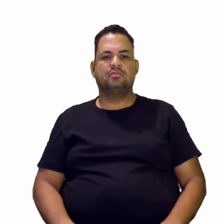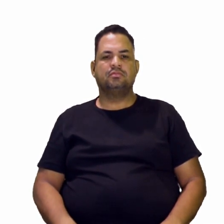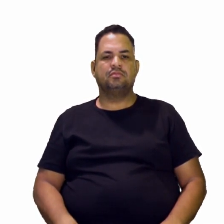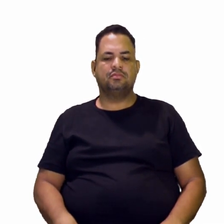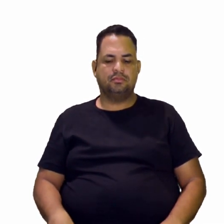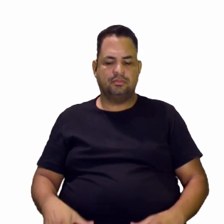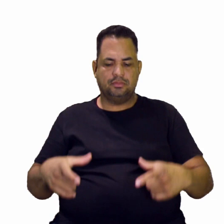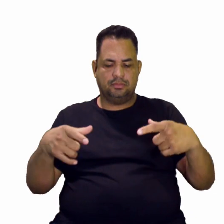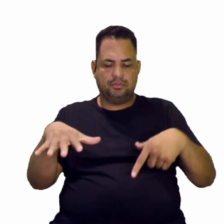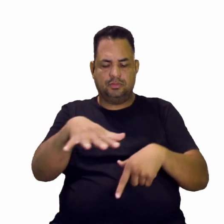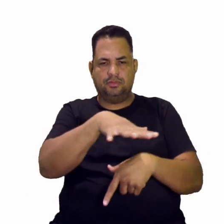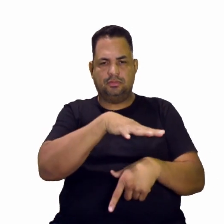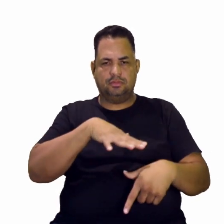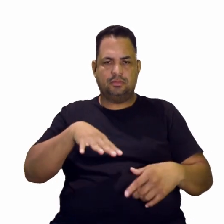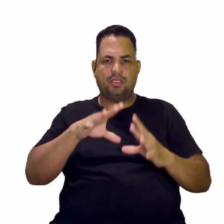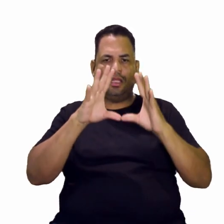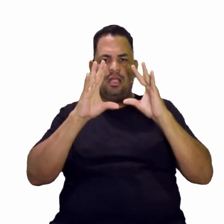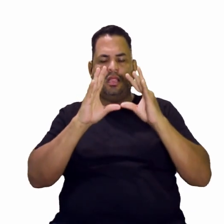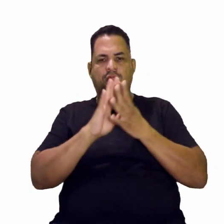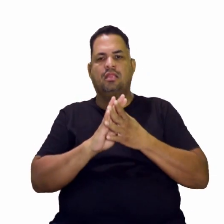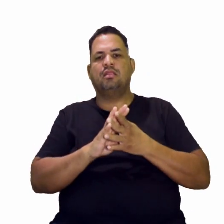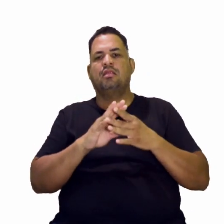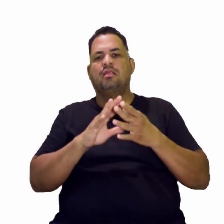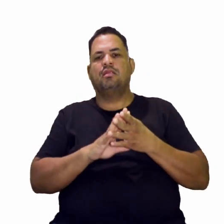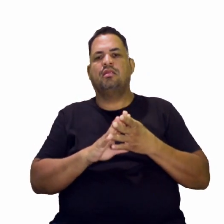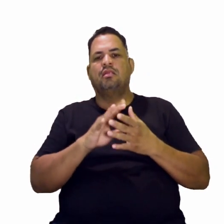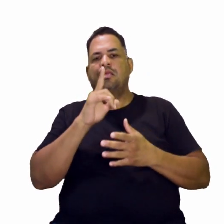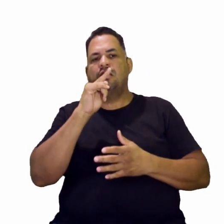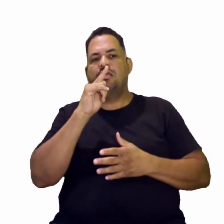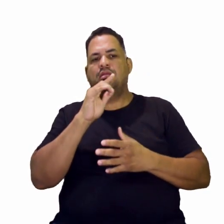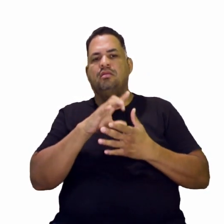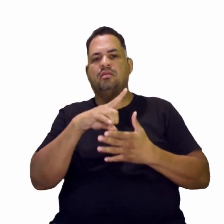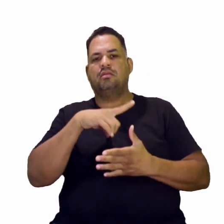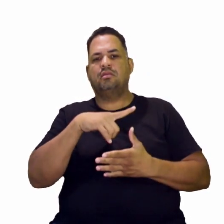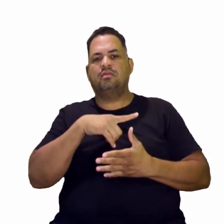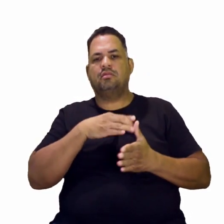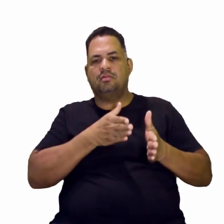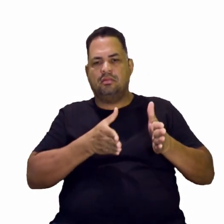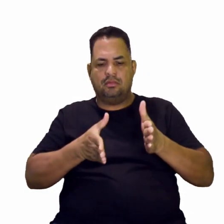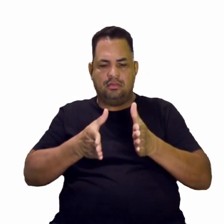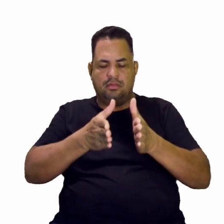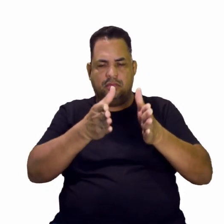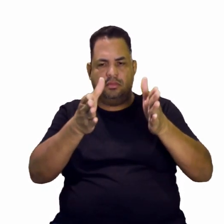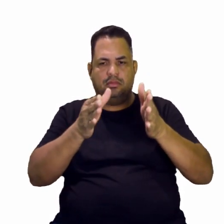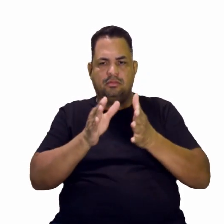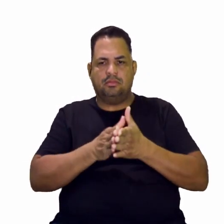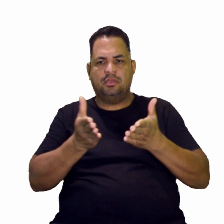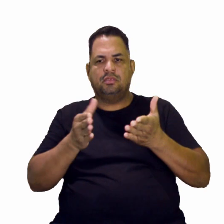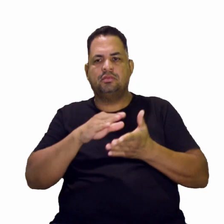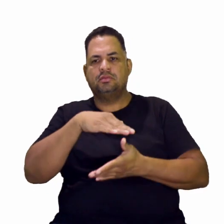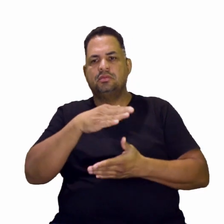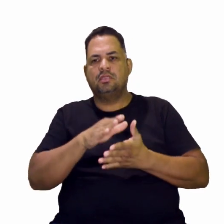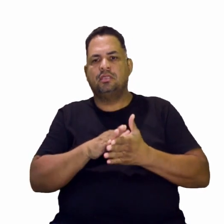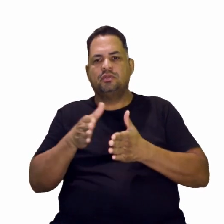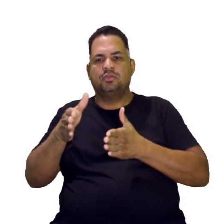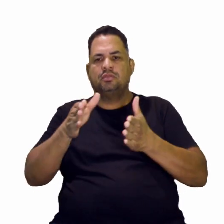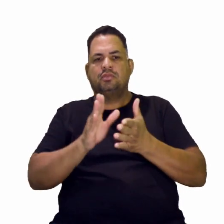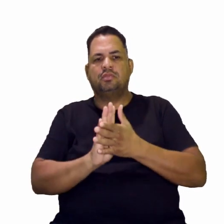Ambiente aquático. Ecossistema composto por rios, mares, riachos,